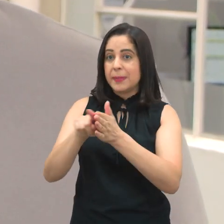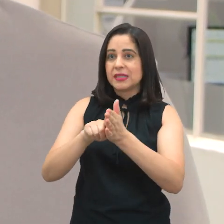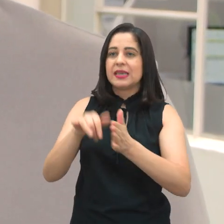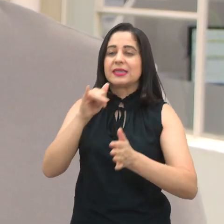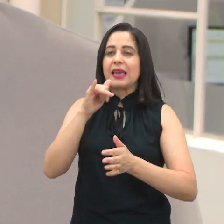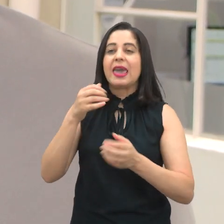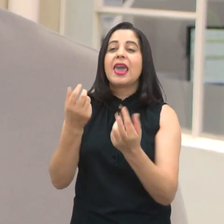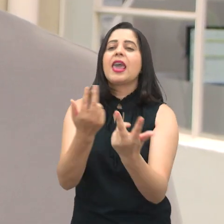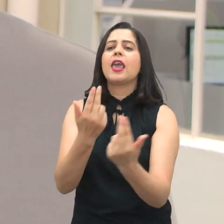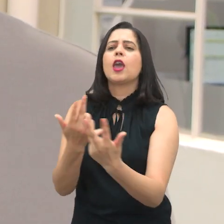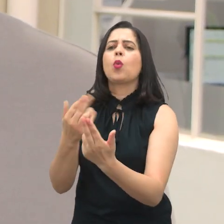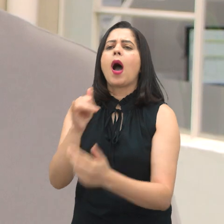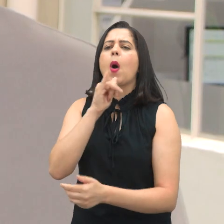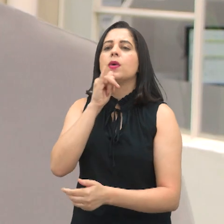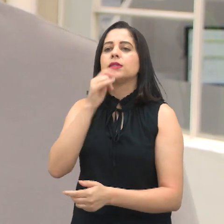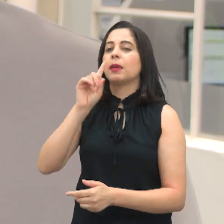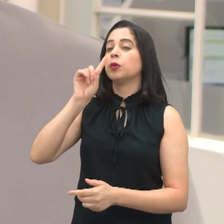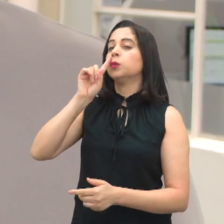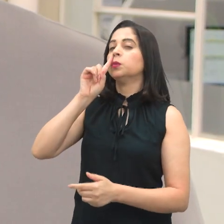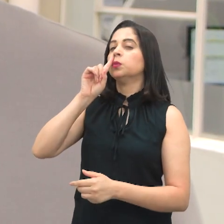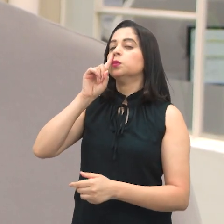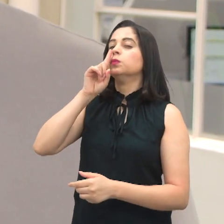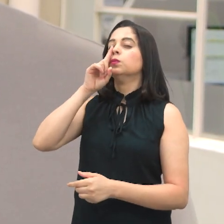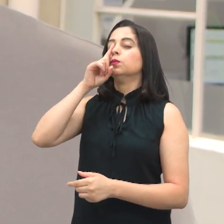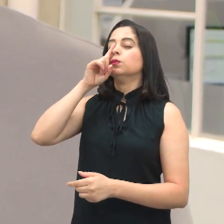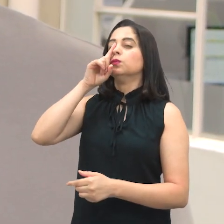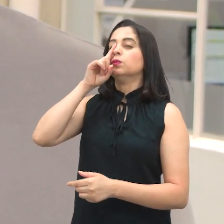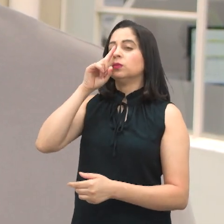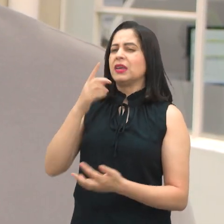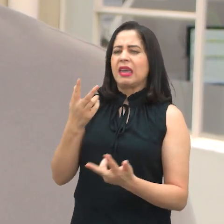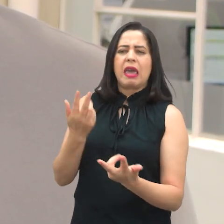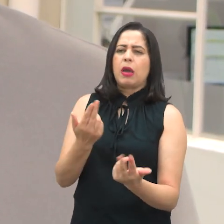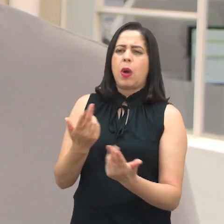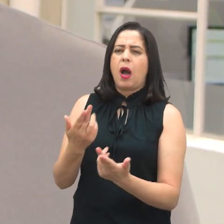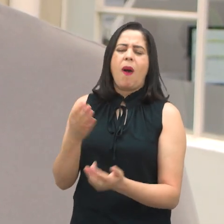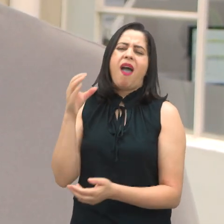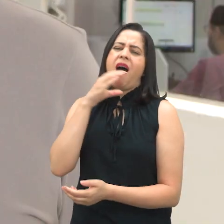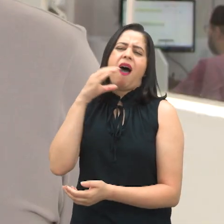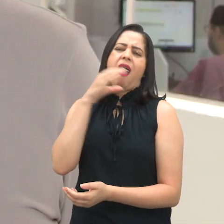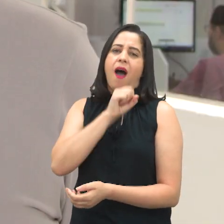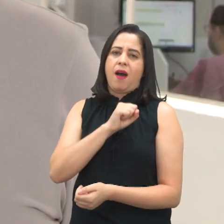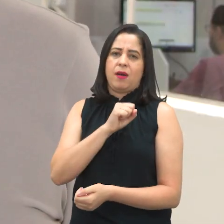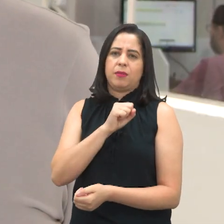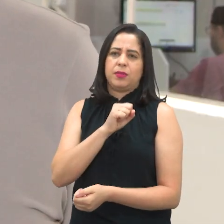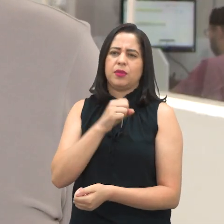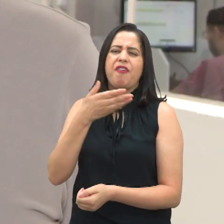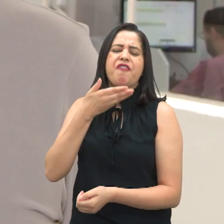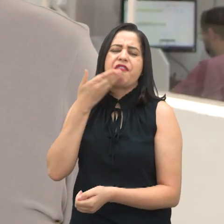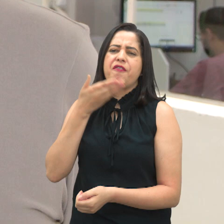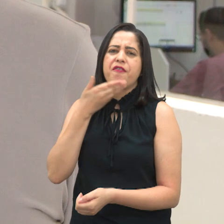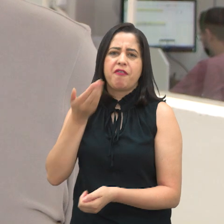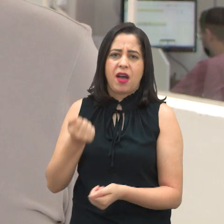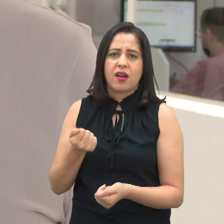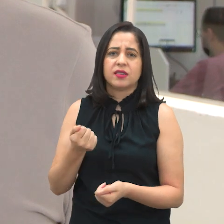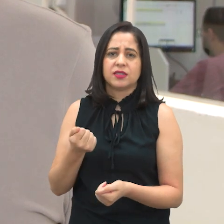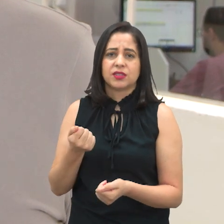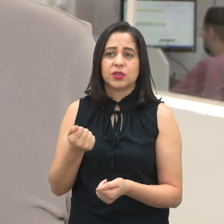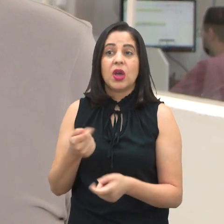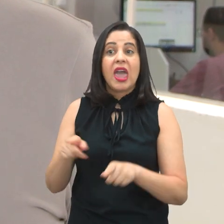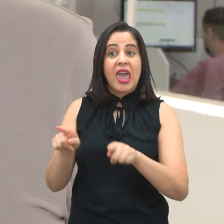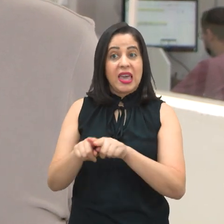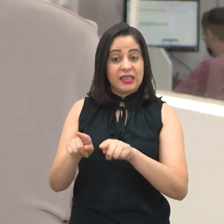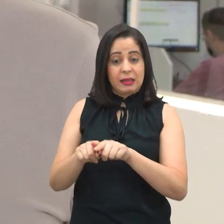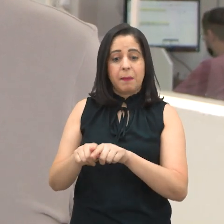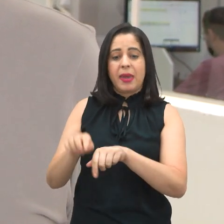expor, não querem fazer o exame. Lembrando que nesse exame a gente faz de forma rápida o teste do HIV, da sífilis